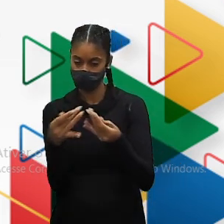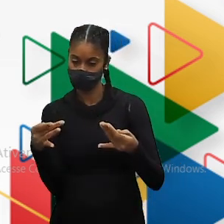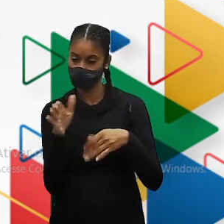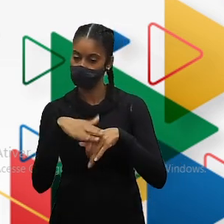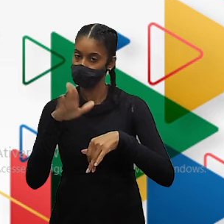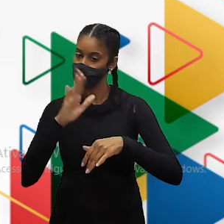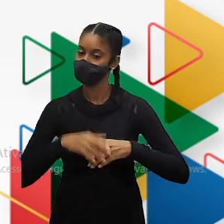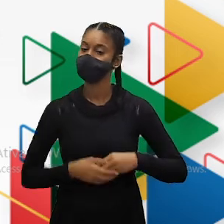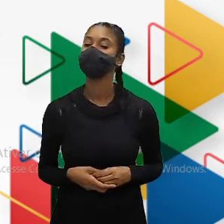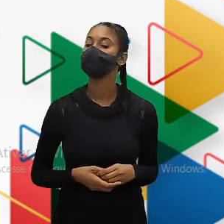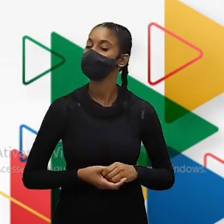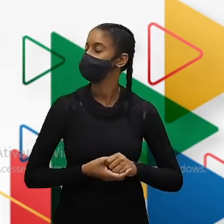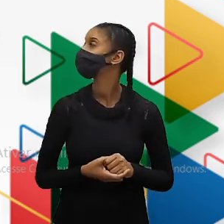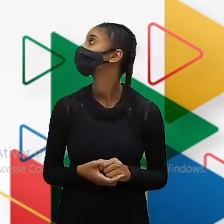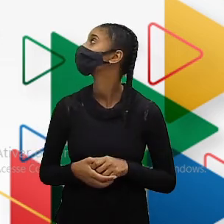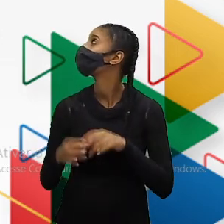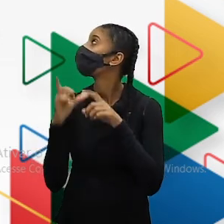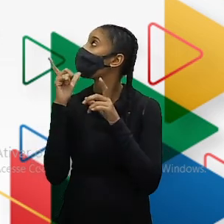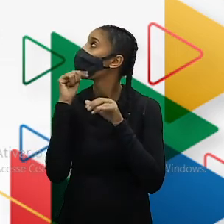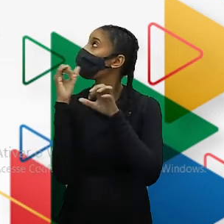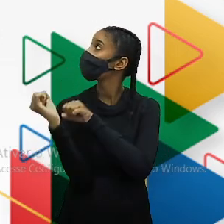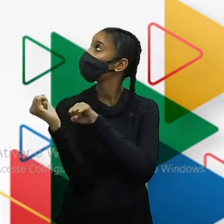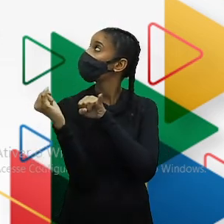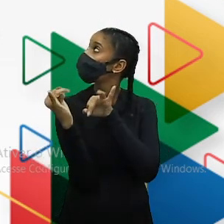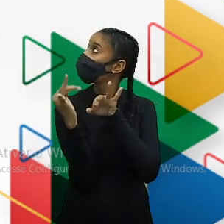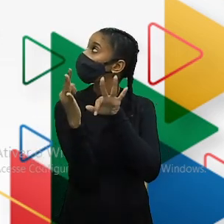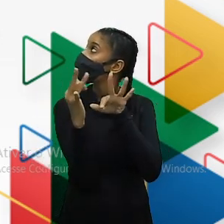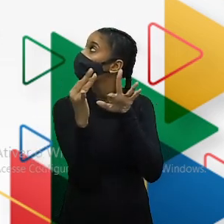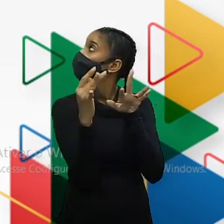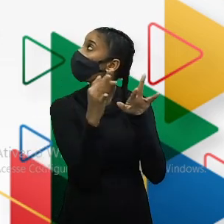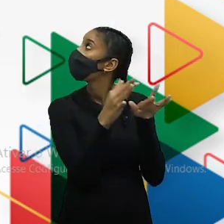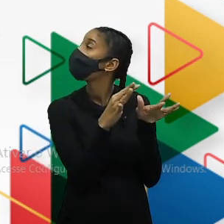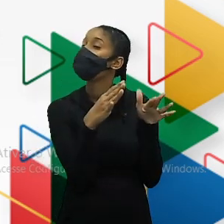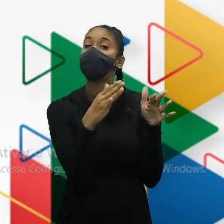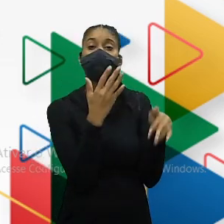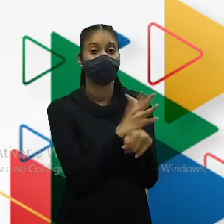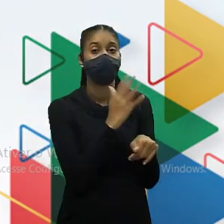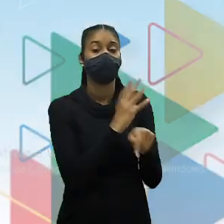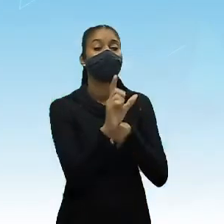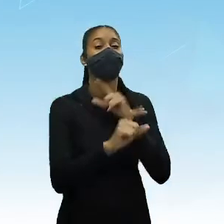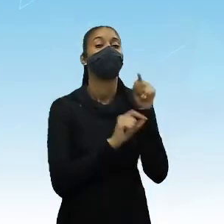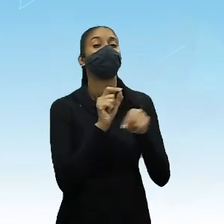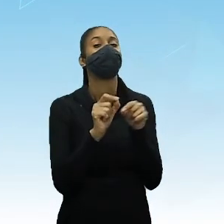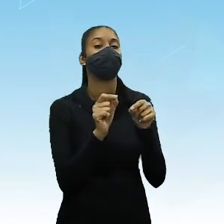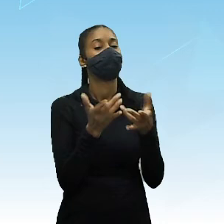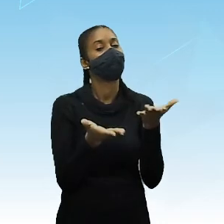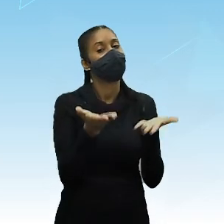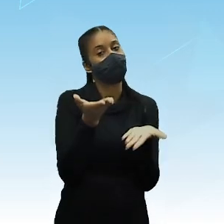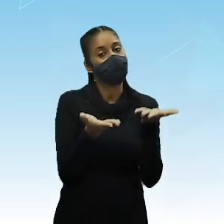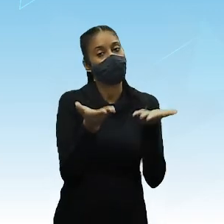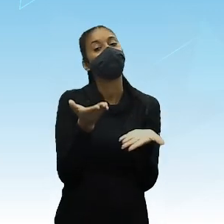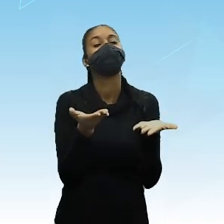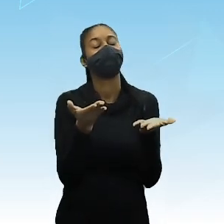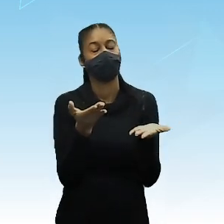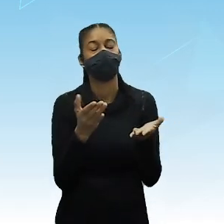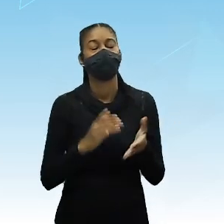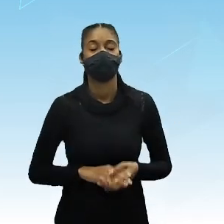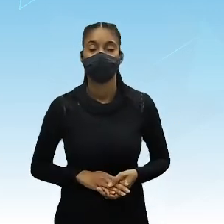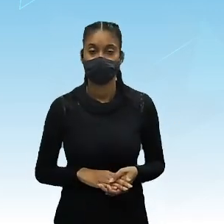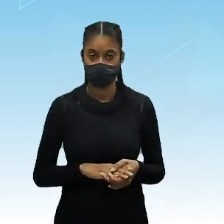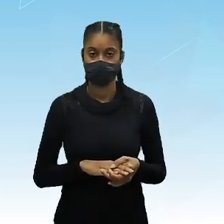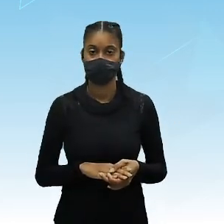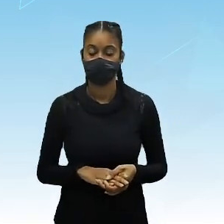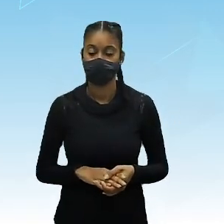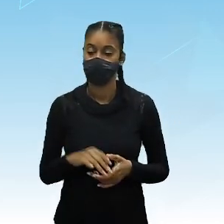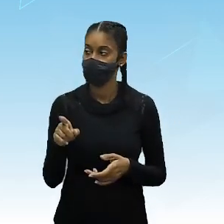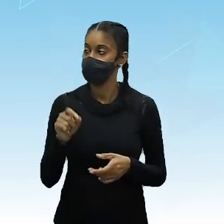A água vai migrando, então, da esquerda para a direita até tentar mais ou menos equilibrar essas concentrações.